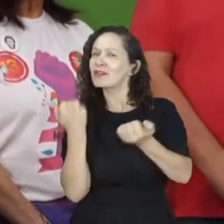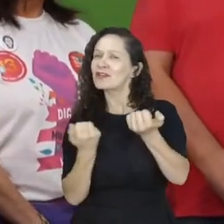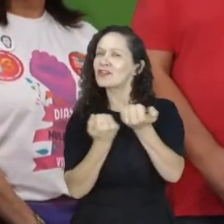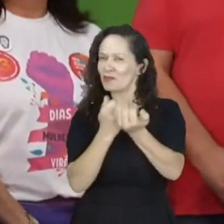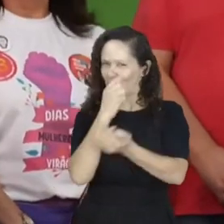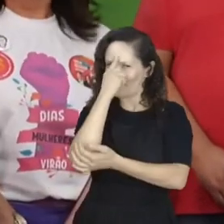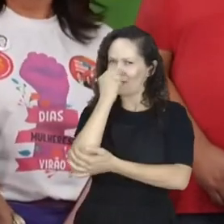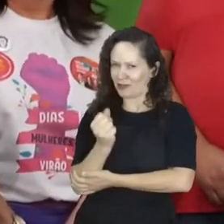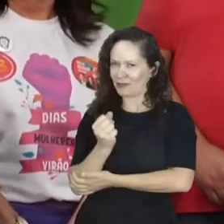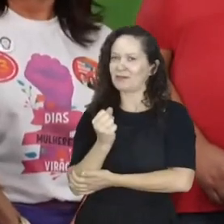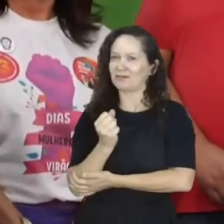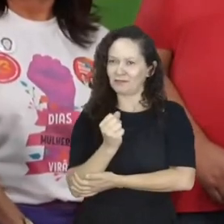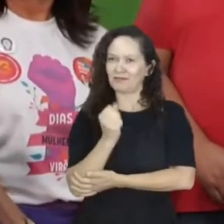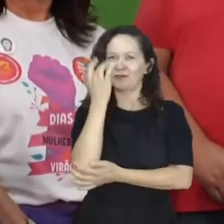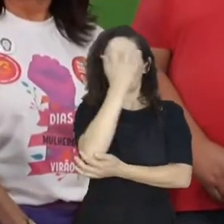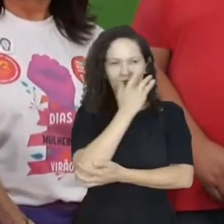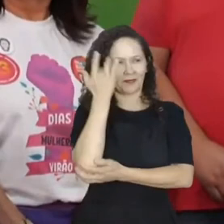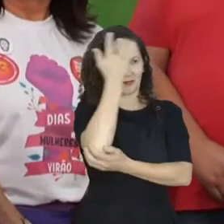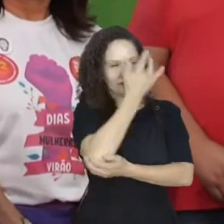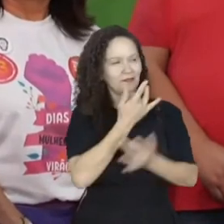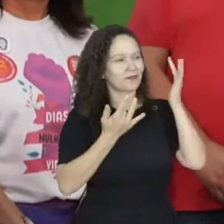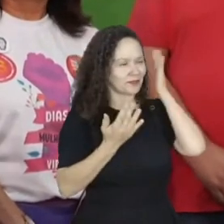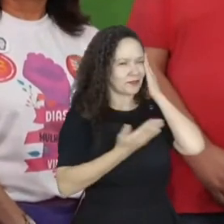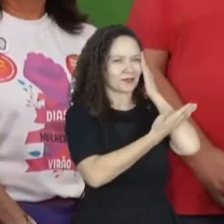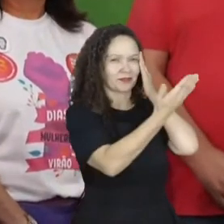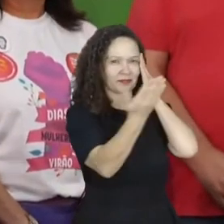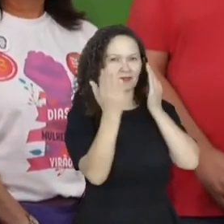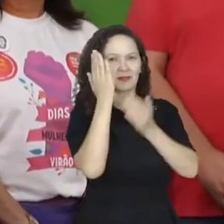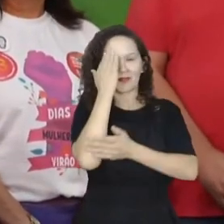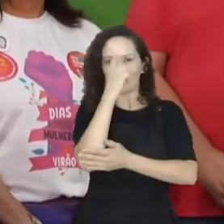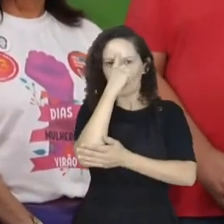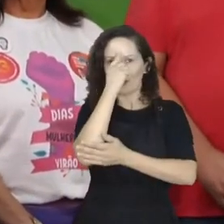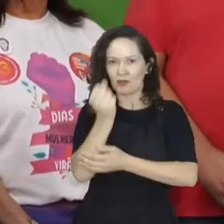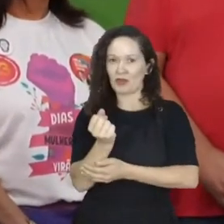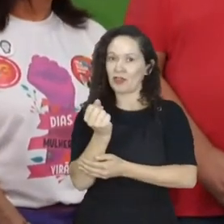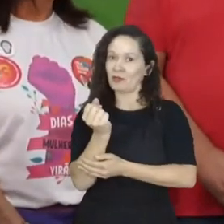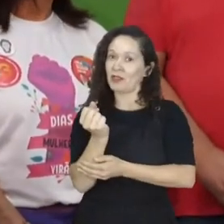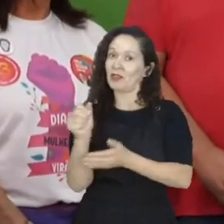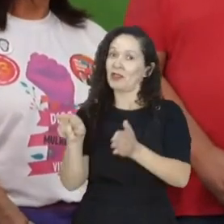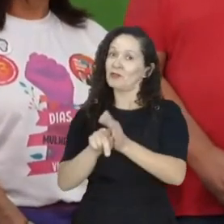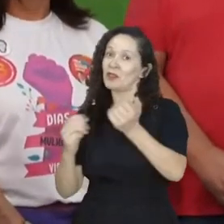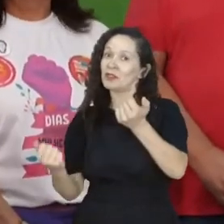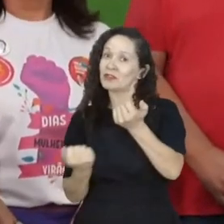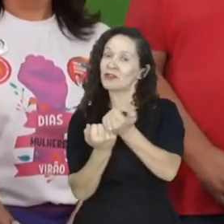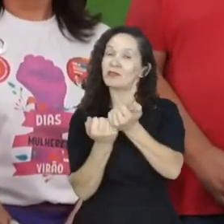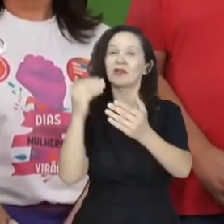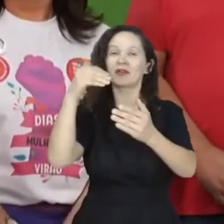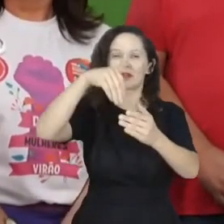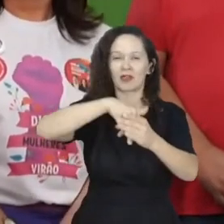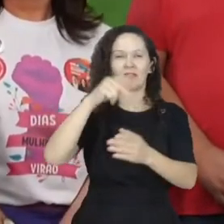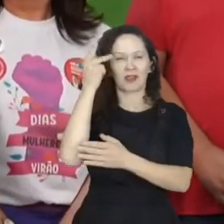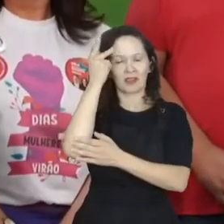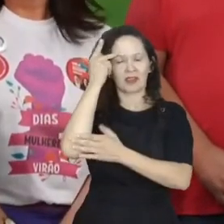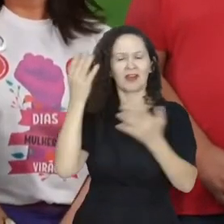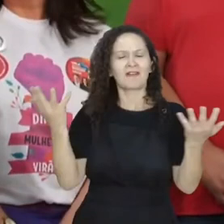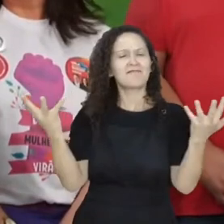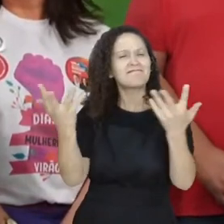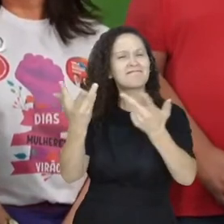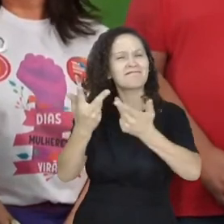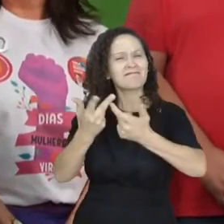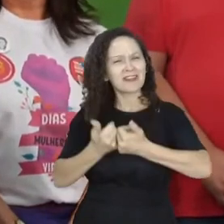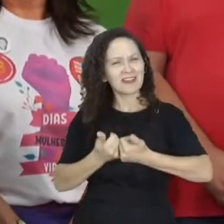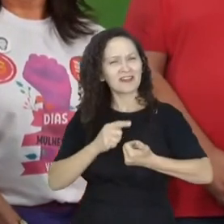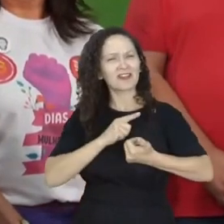Alckmin. O Haddad sabe, eu sei, vocês sabem da importância do Alckmin nas eleições de São Paulo. Então agora nós temos belíssimos 20